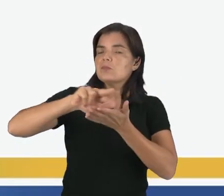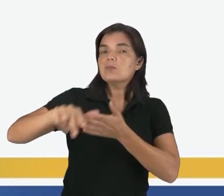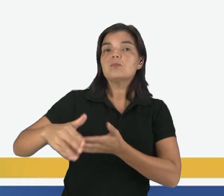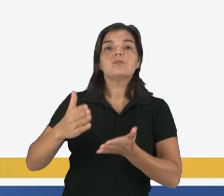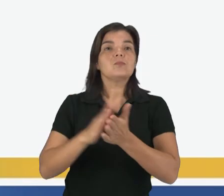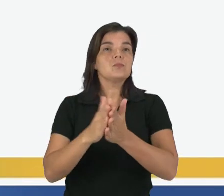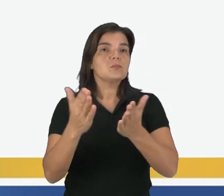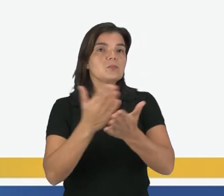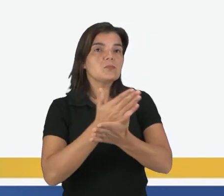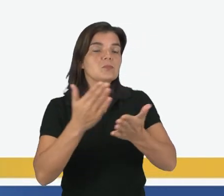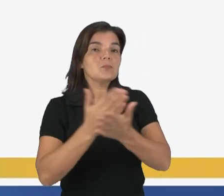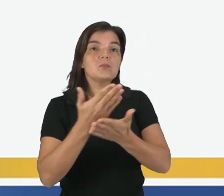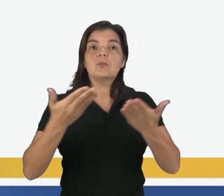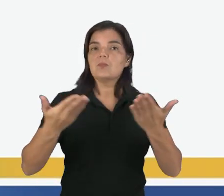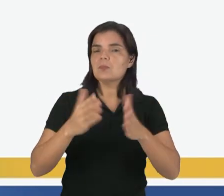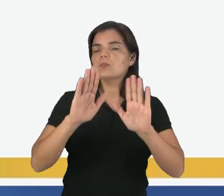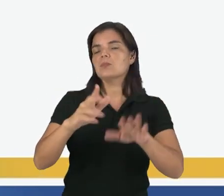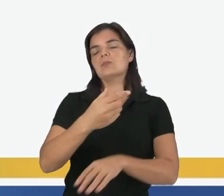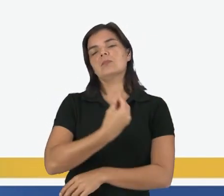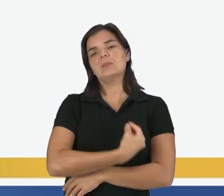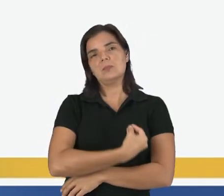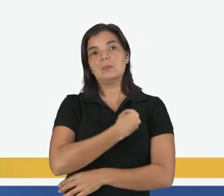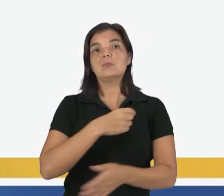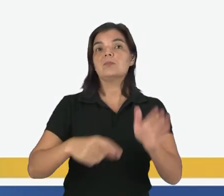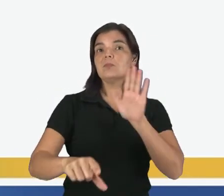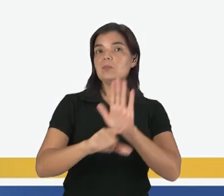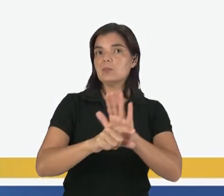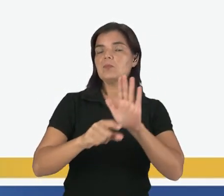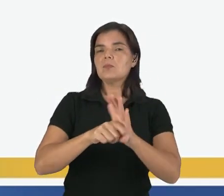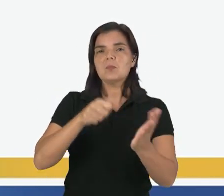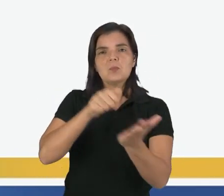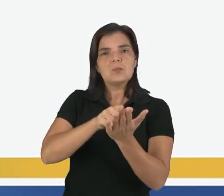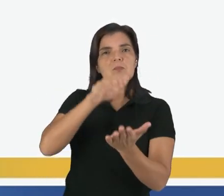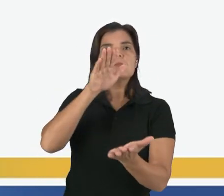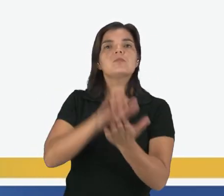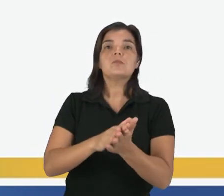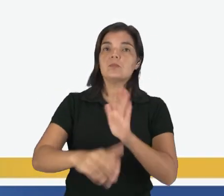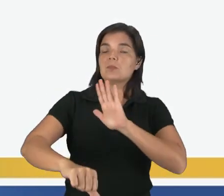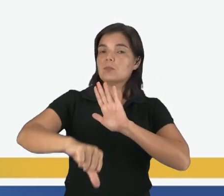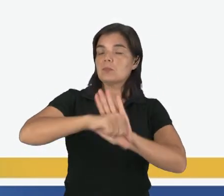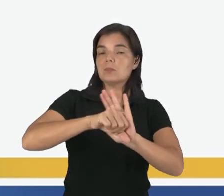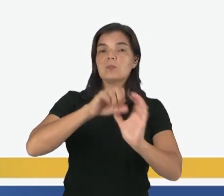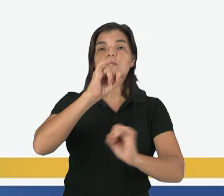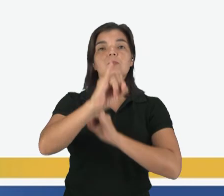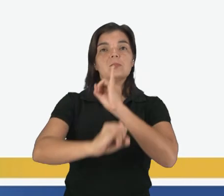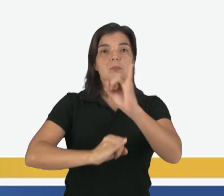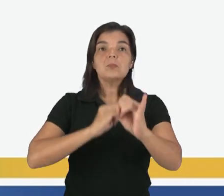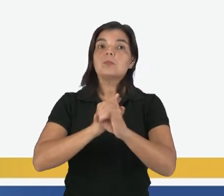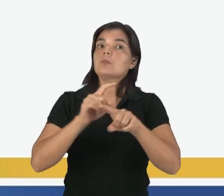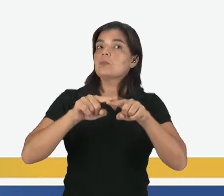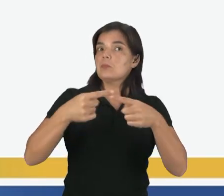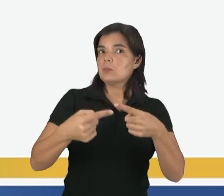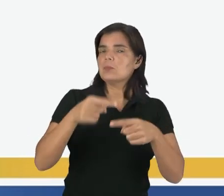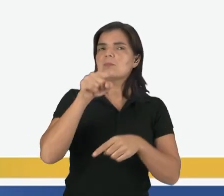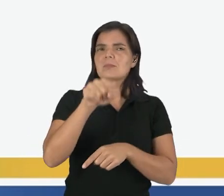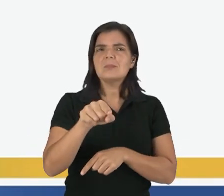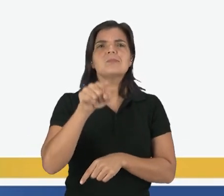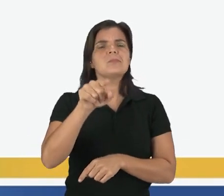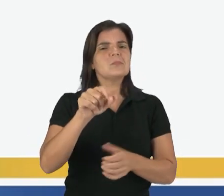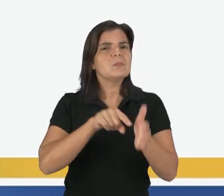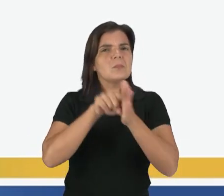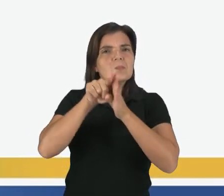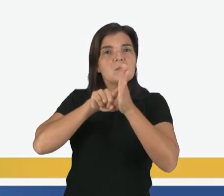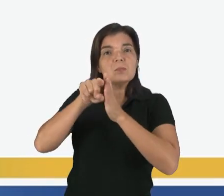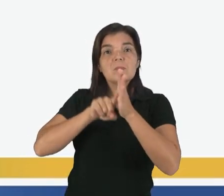de muitos livros. Hoje, já existem leis que punem os crimes de internet. Porém, se